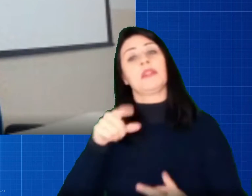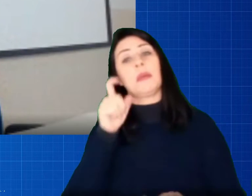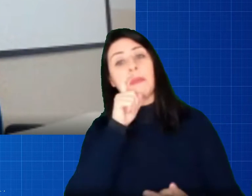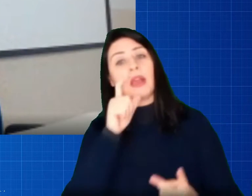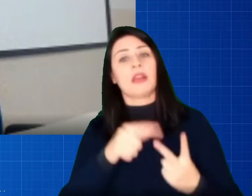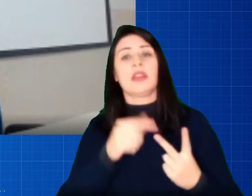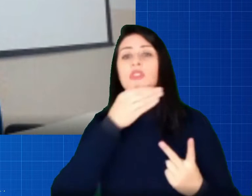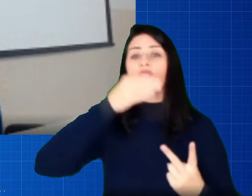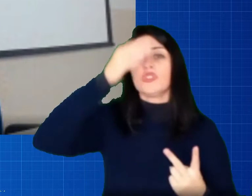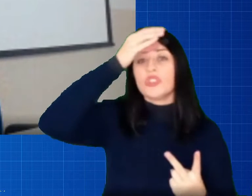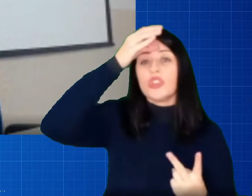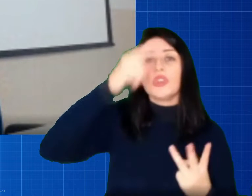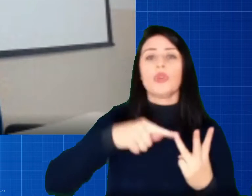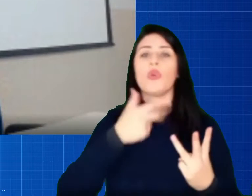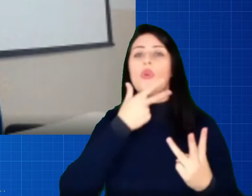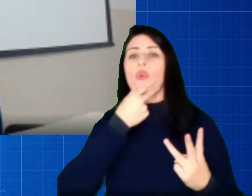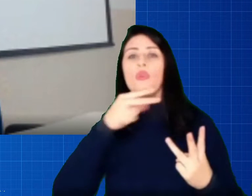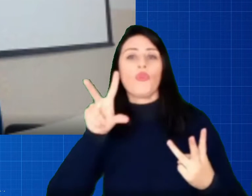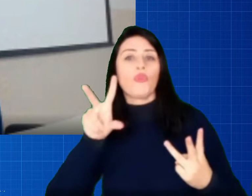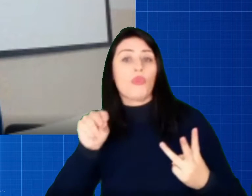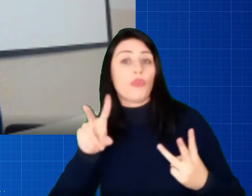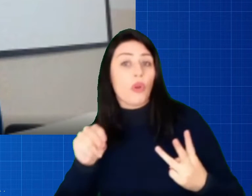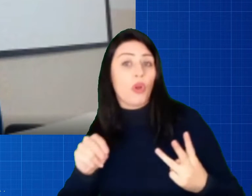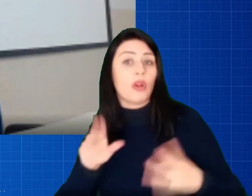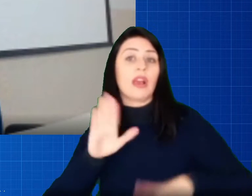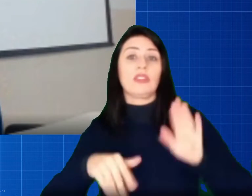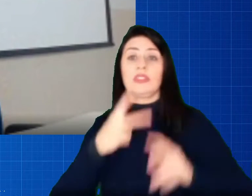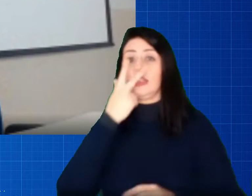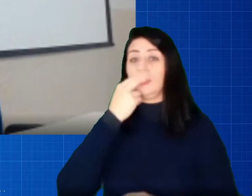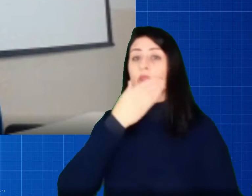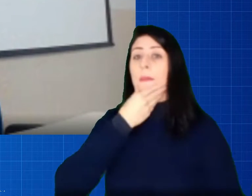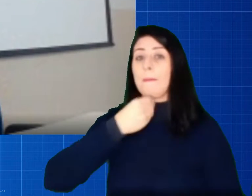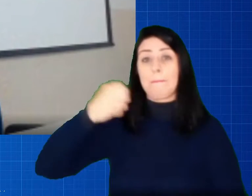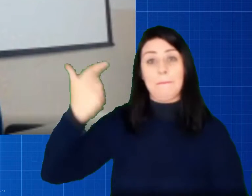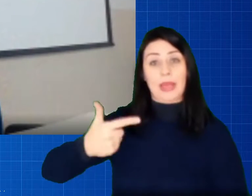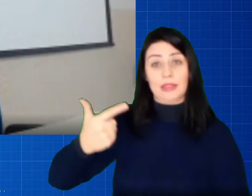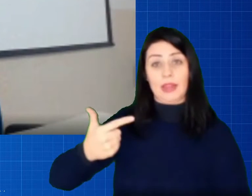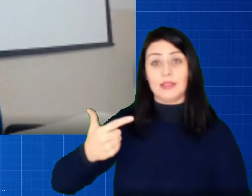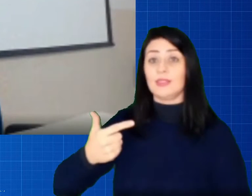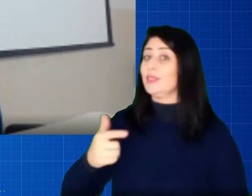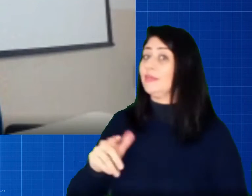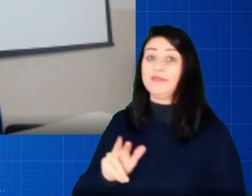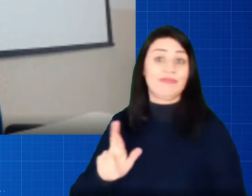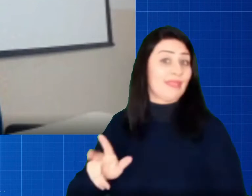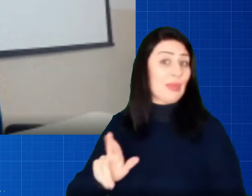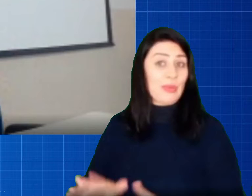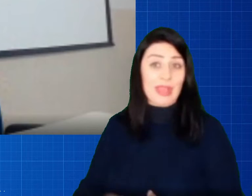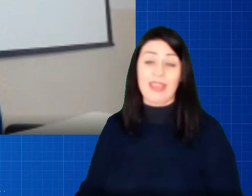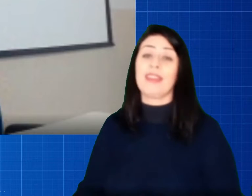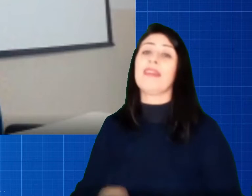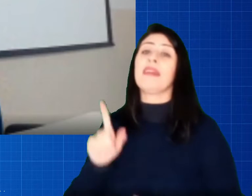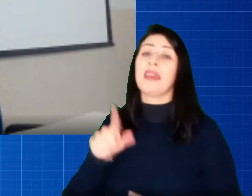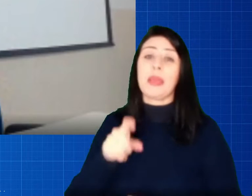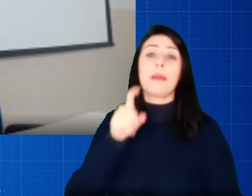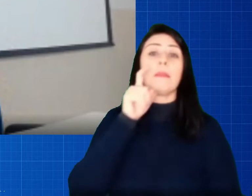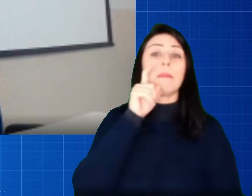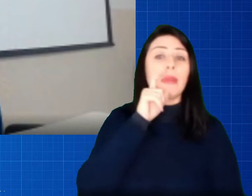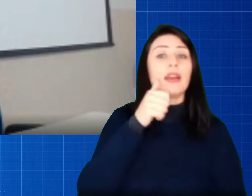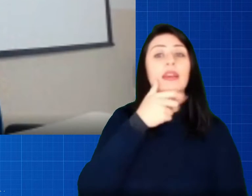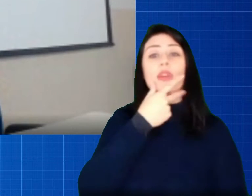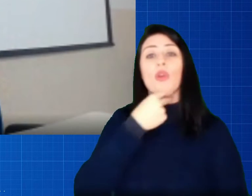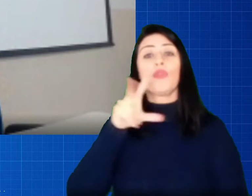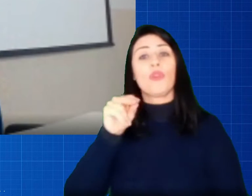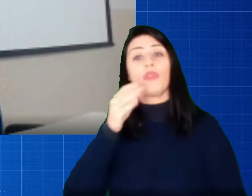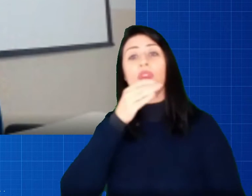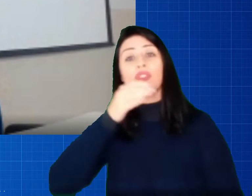o pai, é o tio, é o avô. A gente pensava que era o padrasto, primeiro não é, né? São pais,